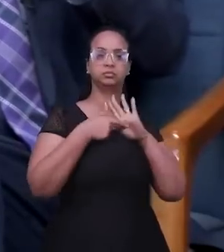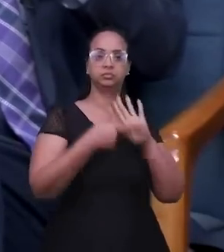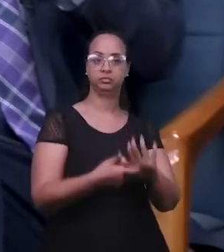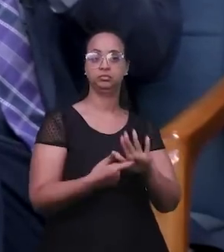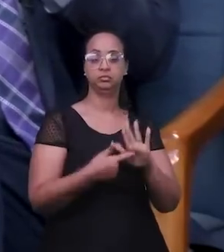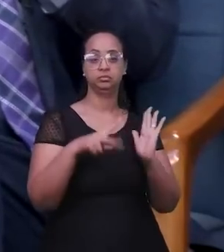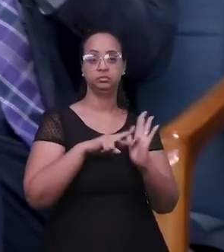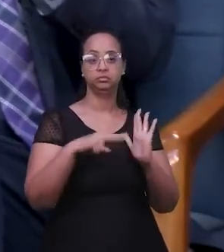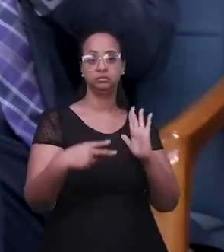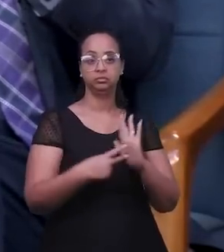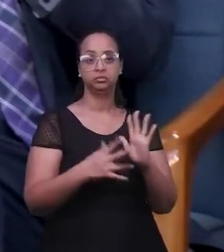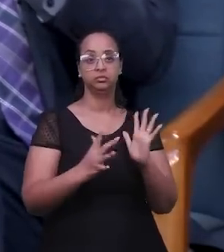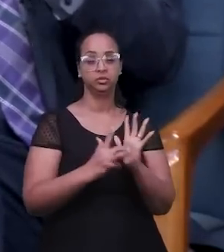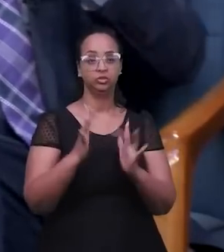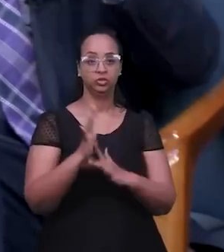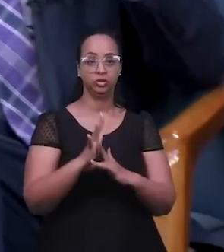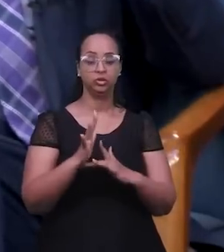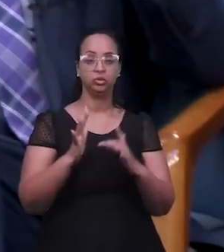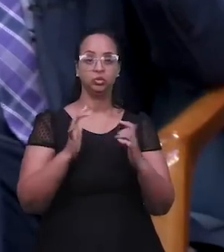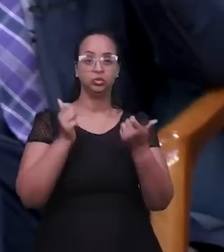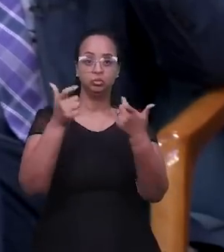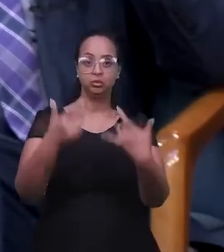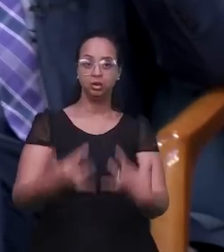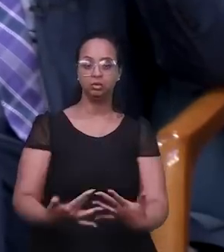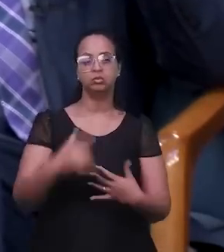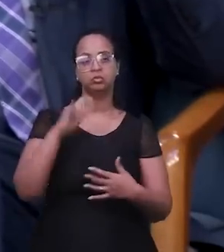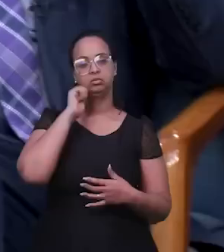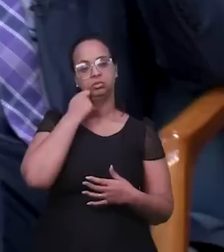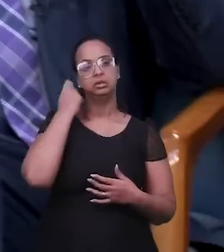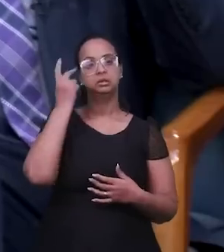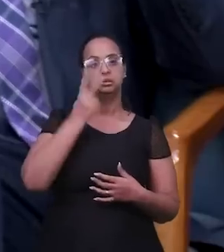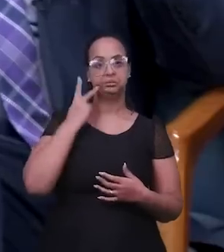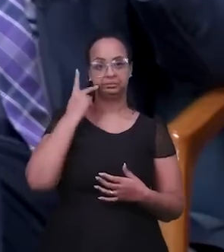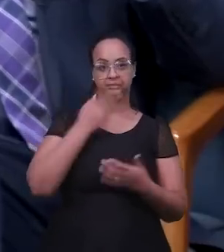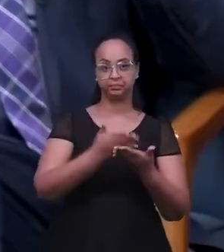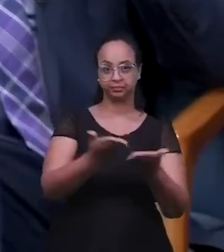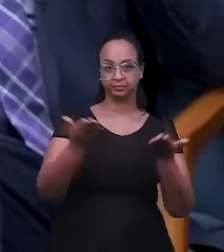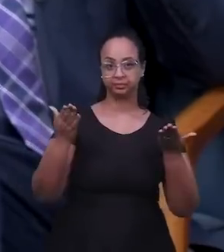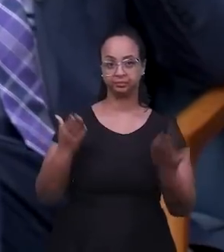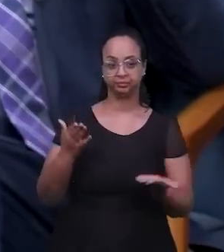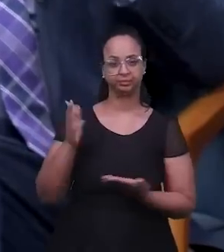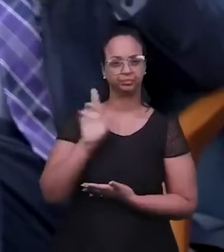ele está identificado com aquilo que Jesus falou na ceia.